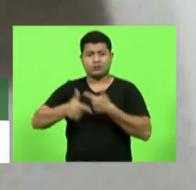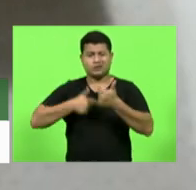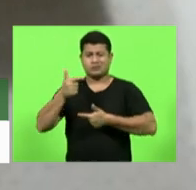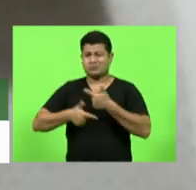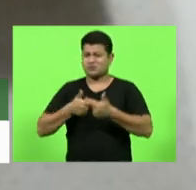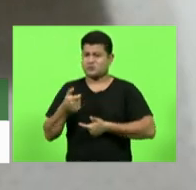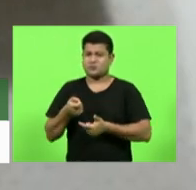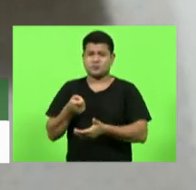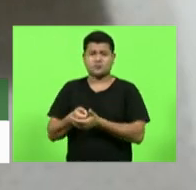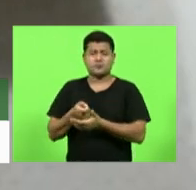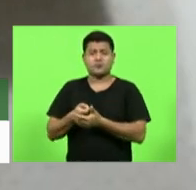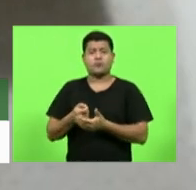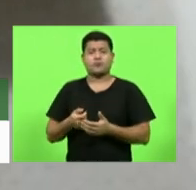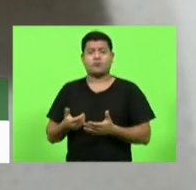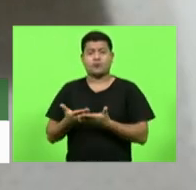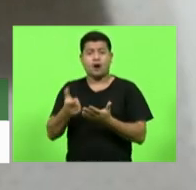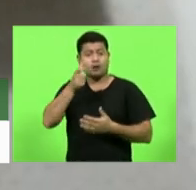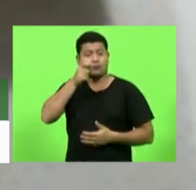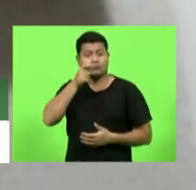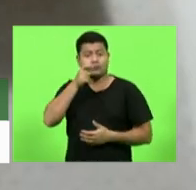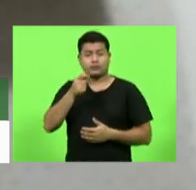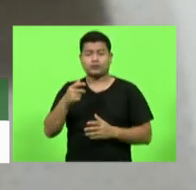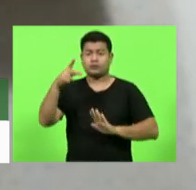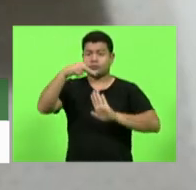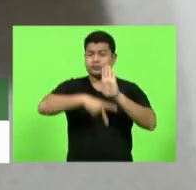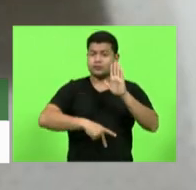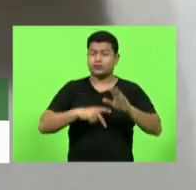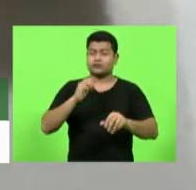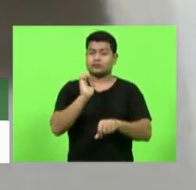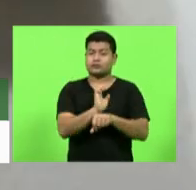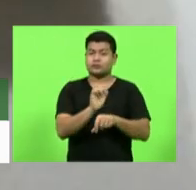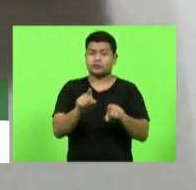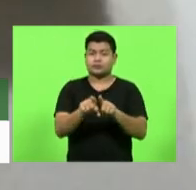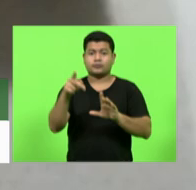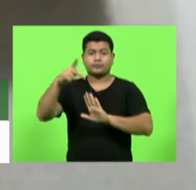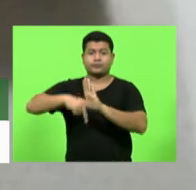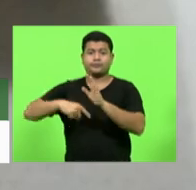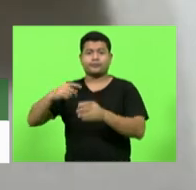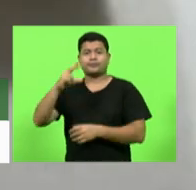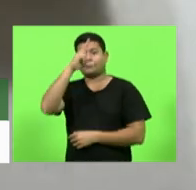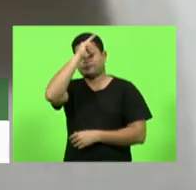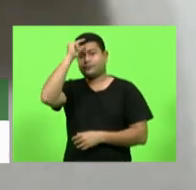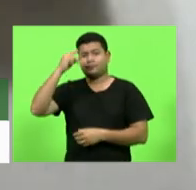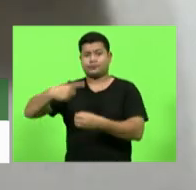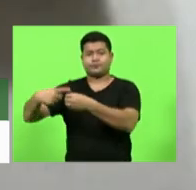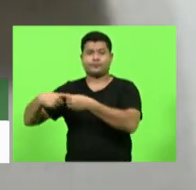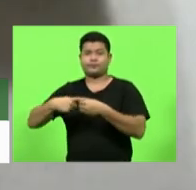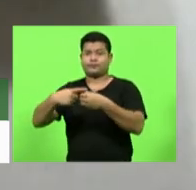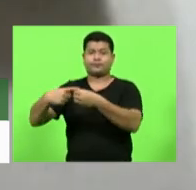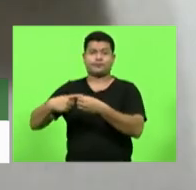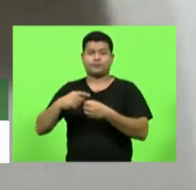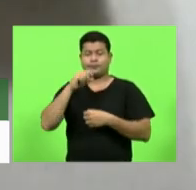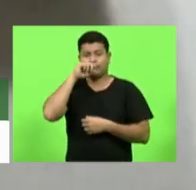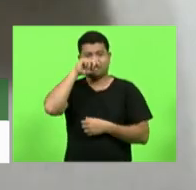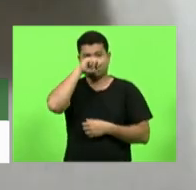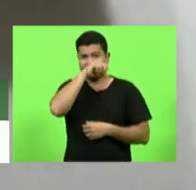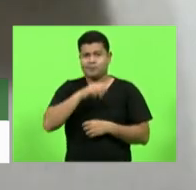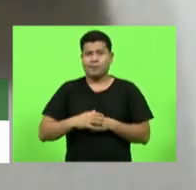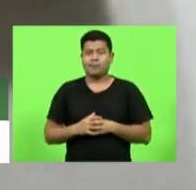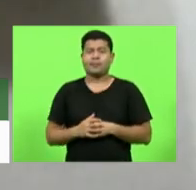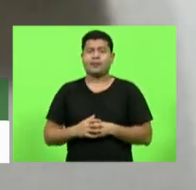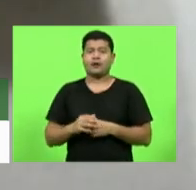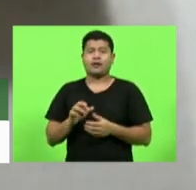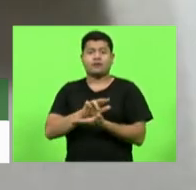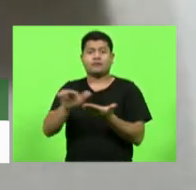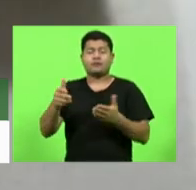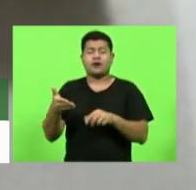de educação, plano estadual e planos municipais de educação. Nós temos uma atuação colaborativa hoje com participação de várias entidades